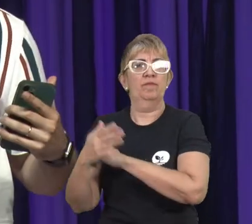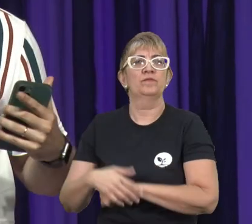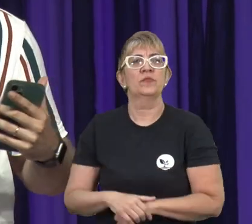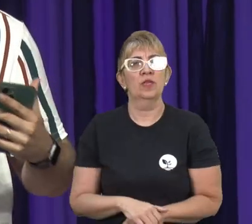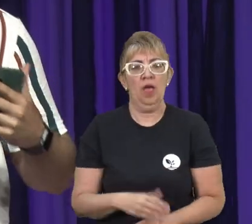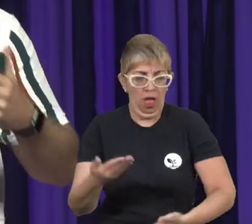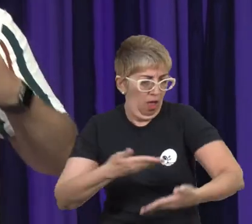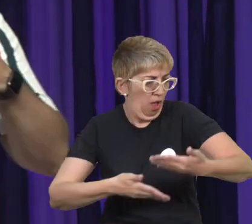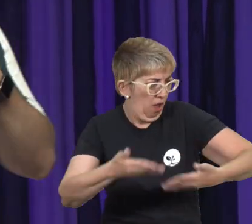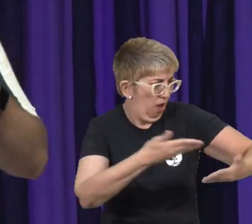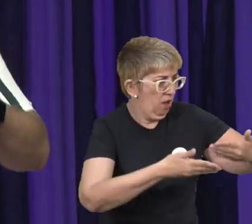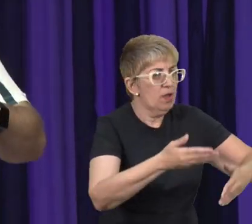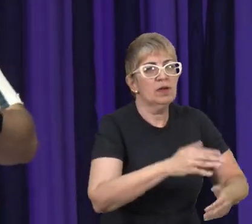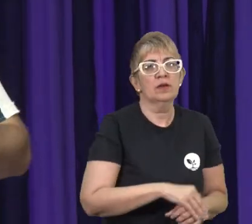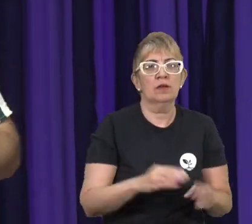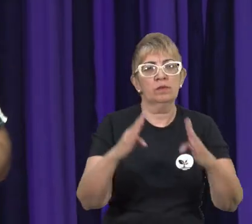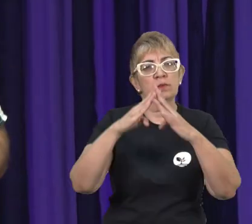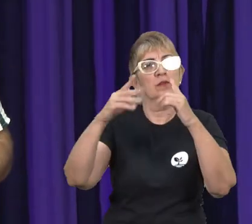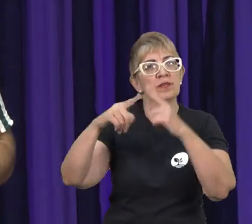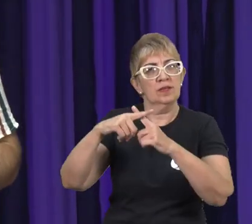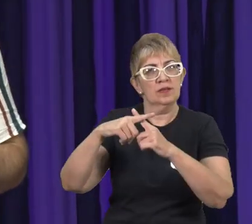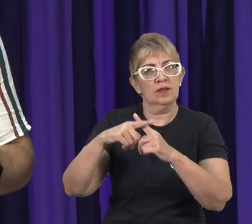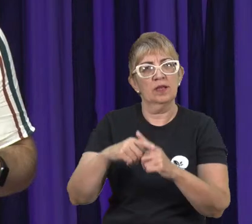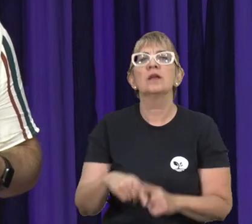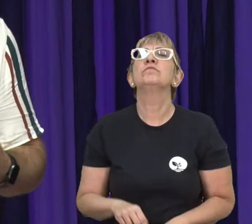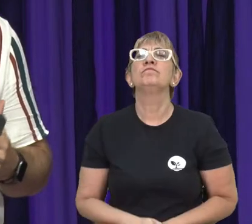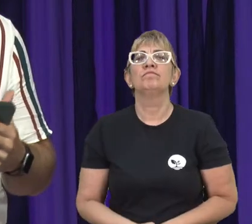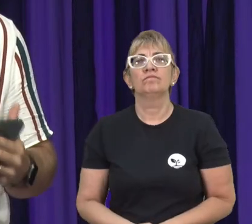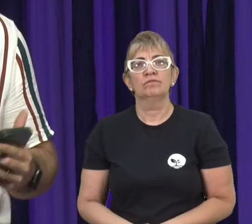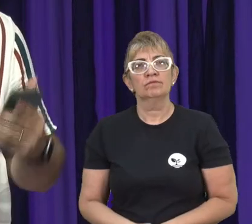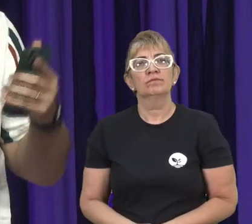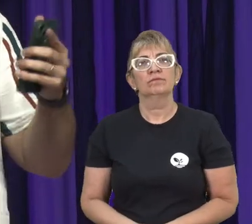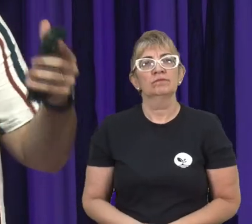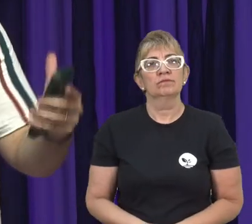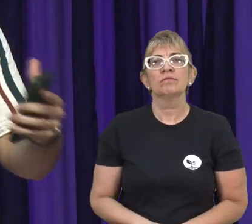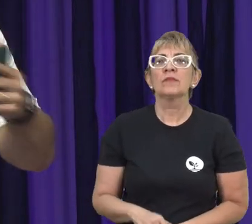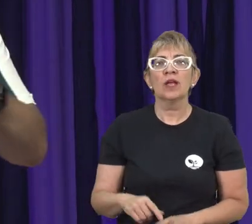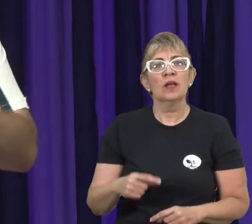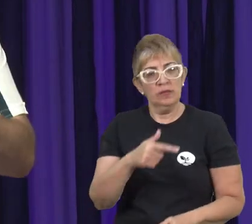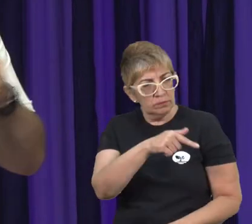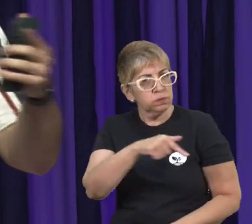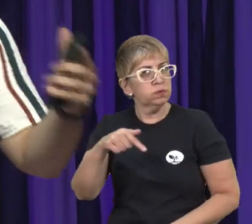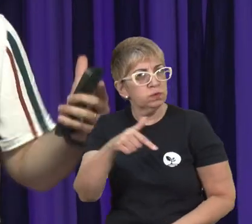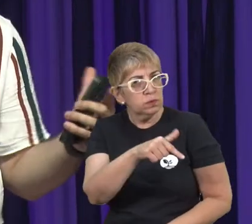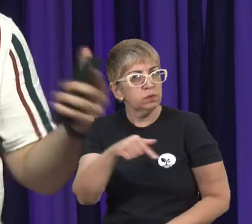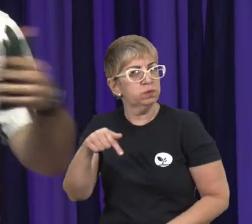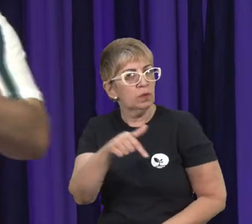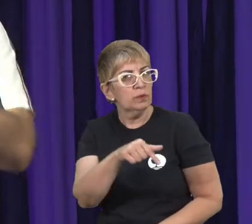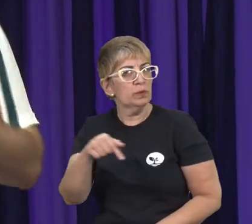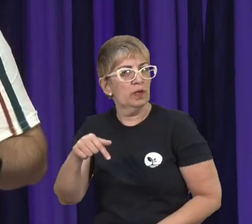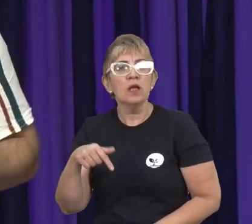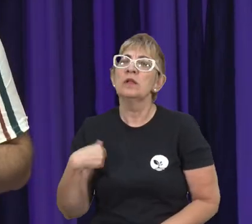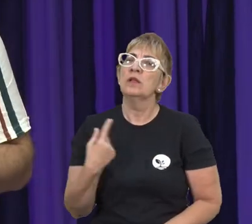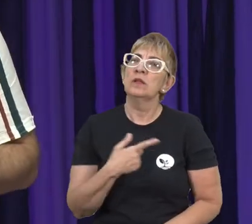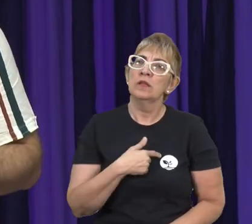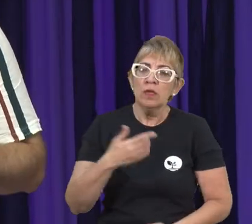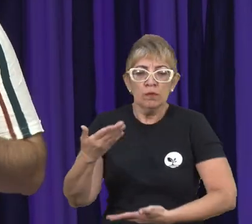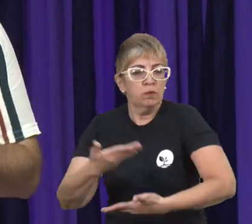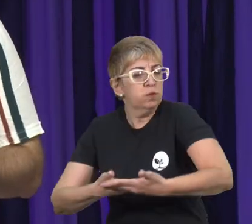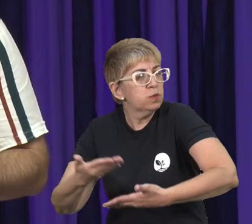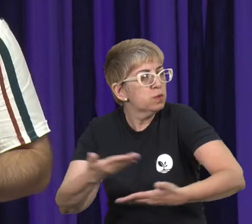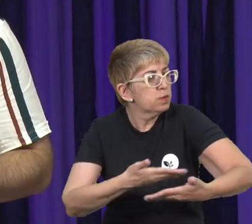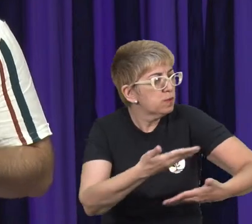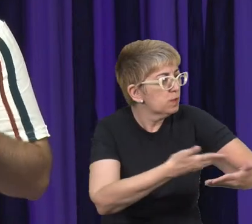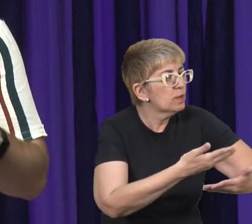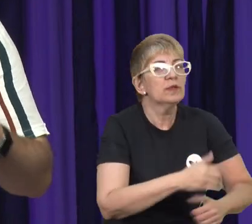nossa igreja. Então, ao longo das próximas semanas, nós vamos olhar para essas ordens de uns aos outros no contexto da igreja